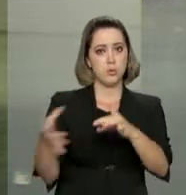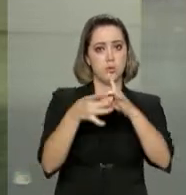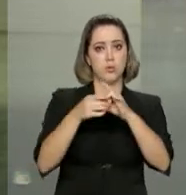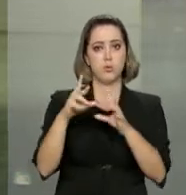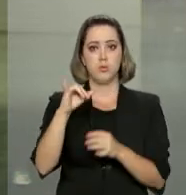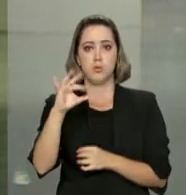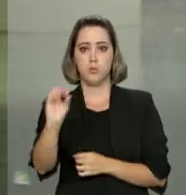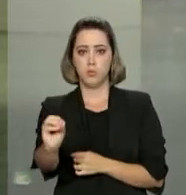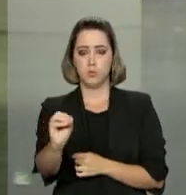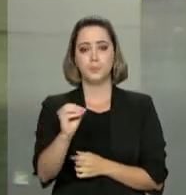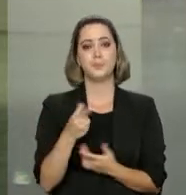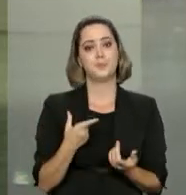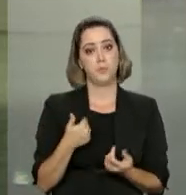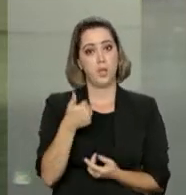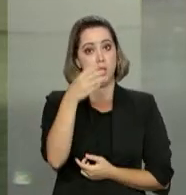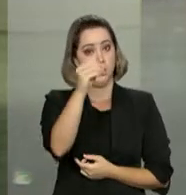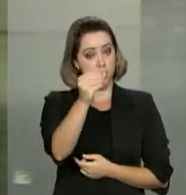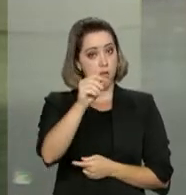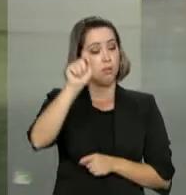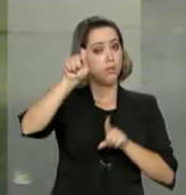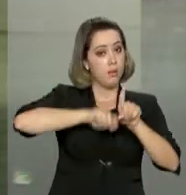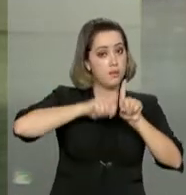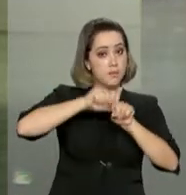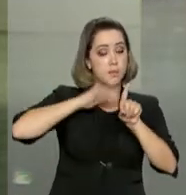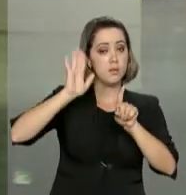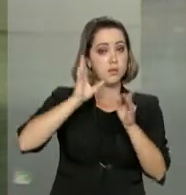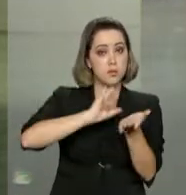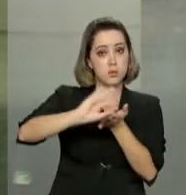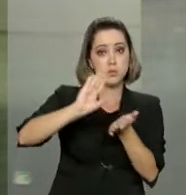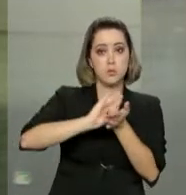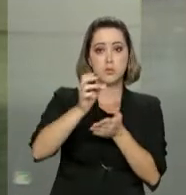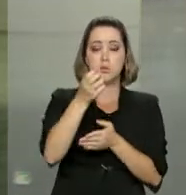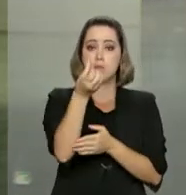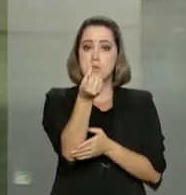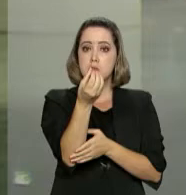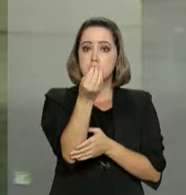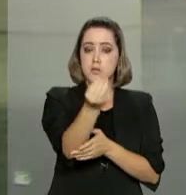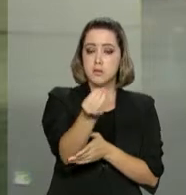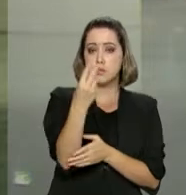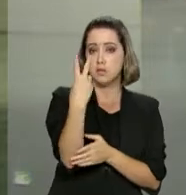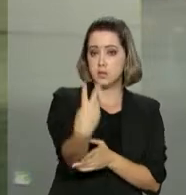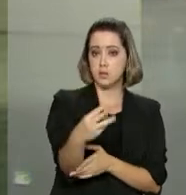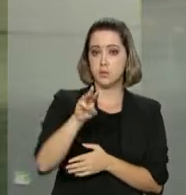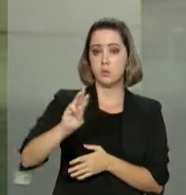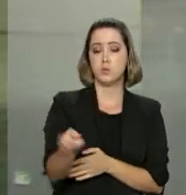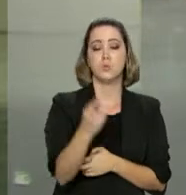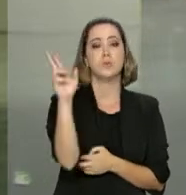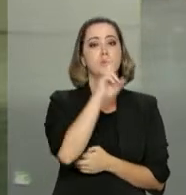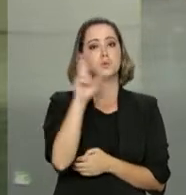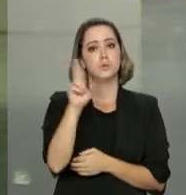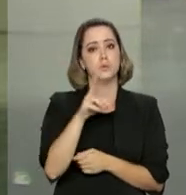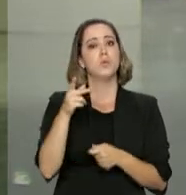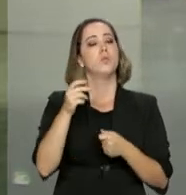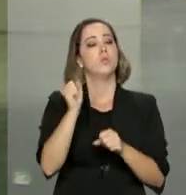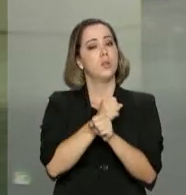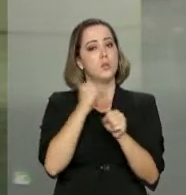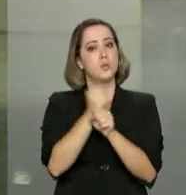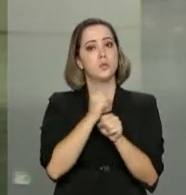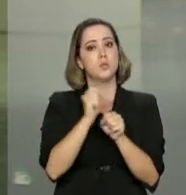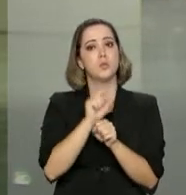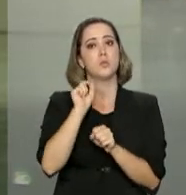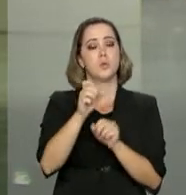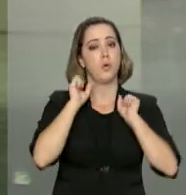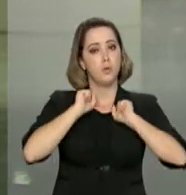São Francisco. Em 10 meses, foram investidos cerca de 602 milhões de reais nas obras. Com isso,